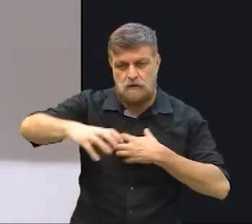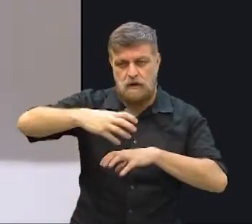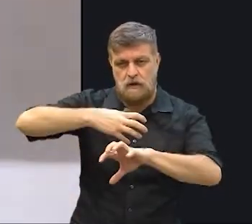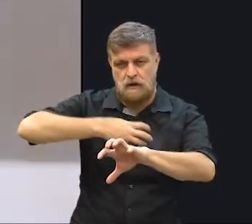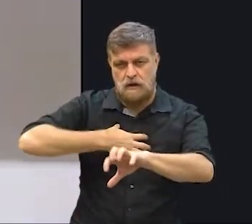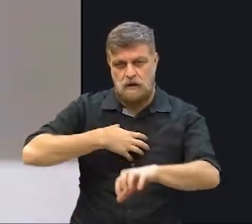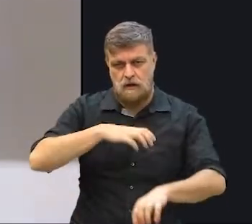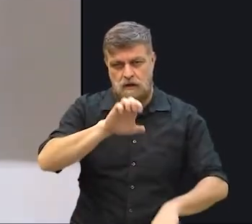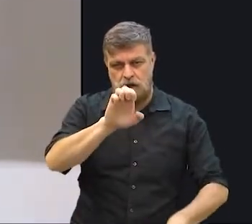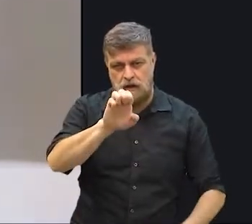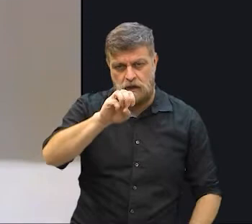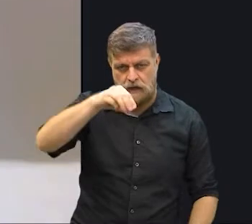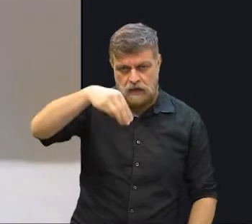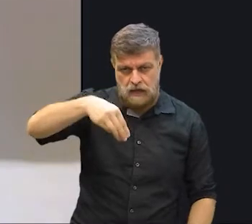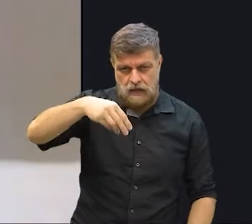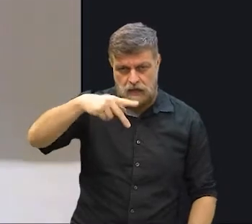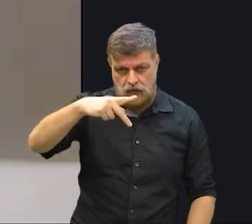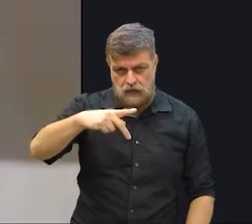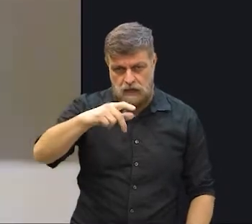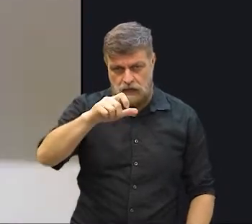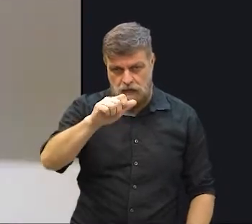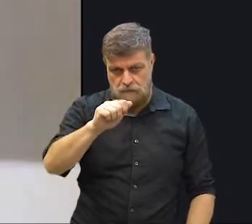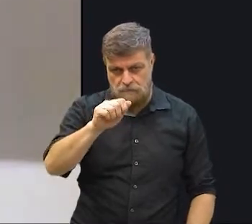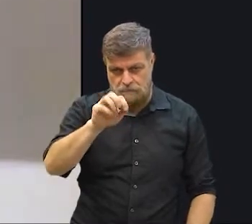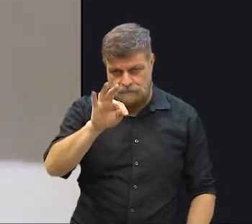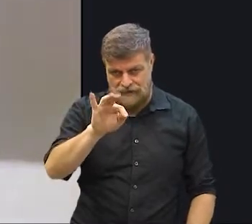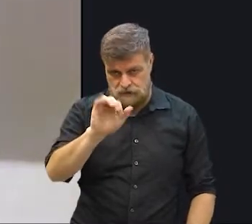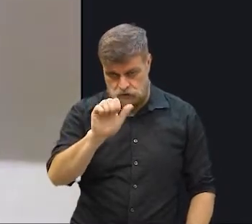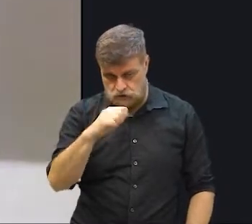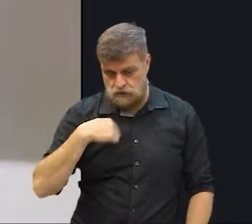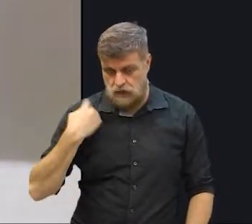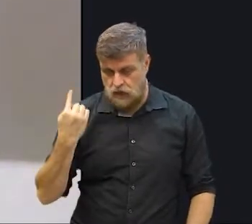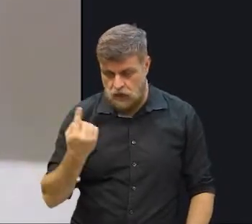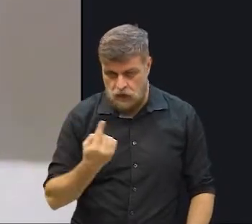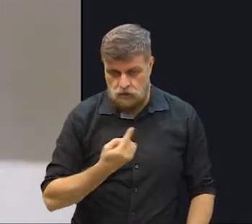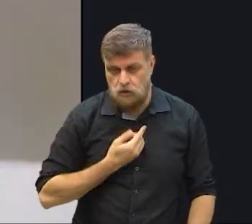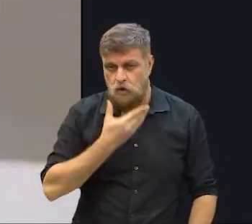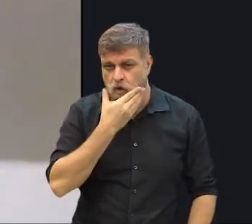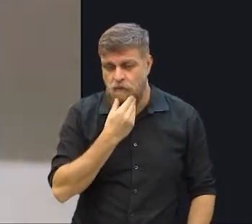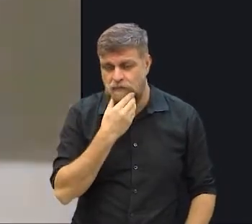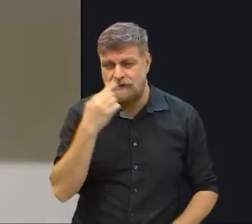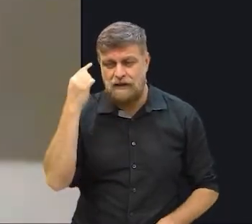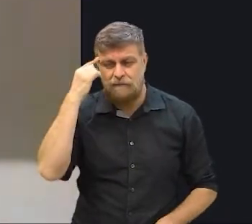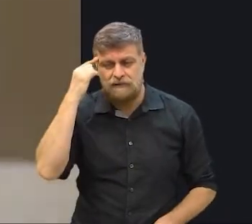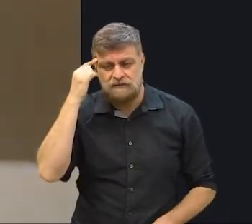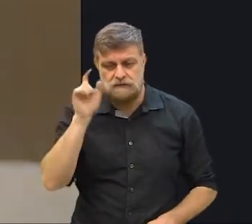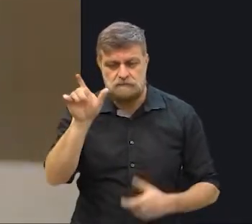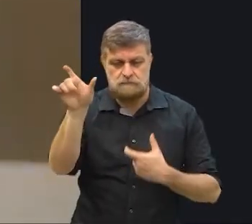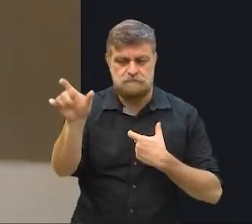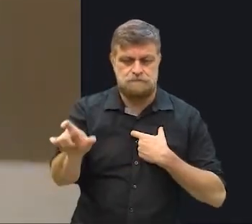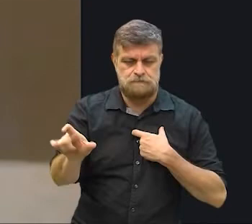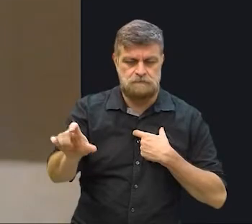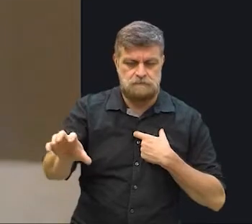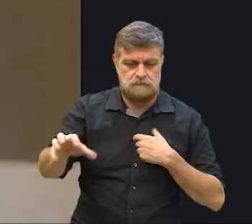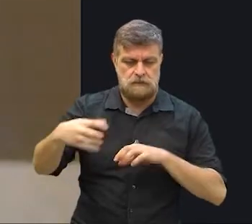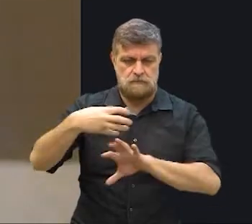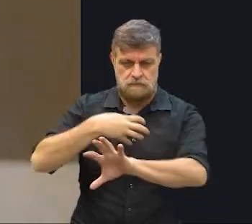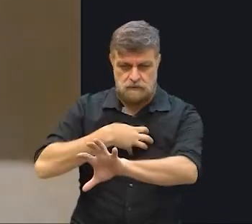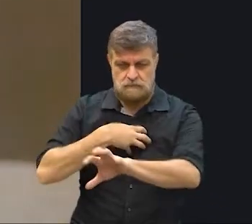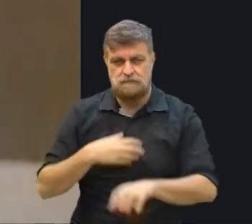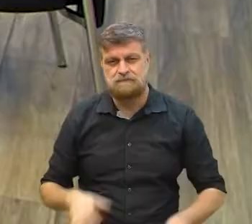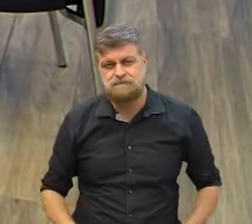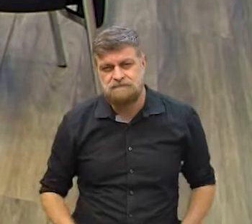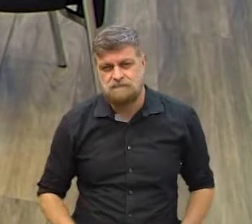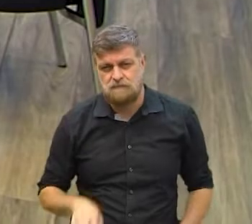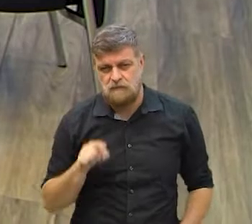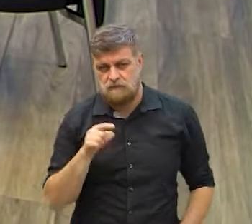empatia, para que a gente também, como homens, possa pensar o outro lado da